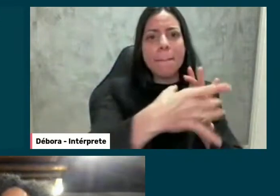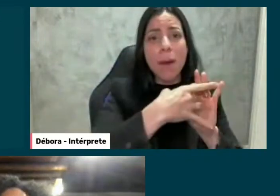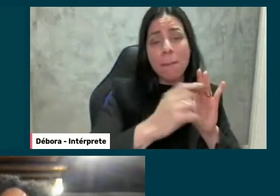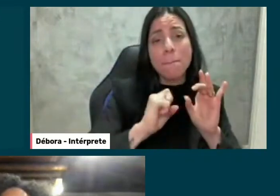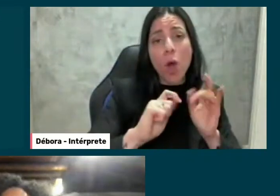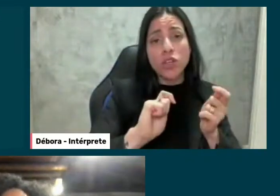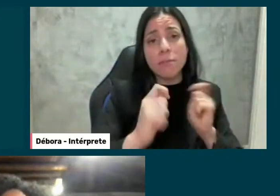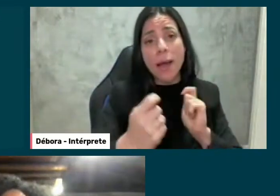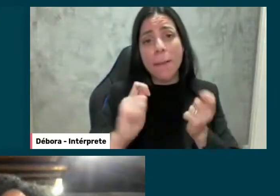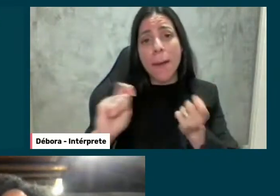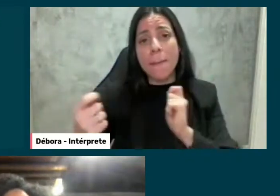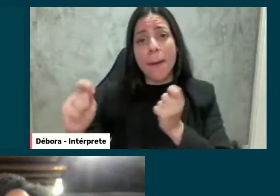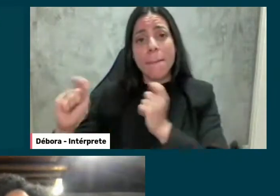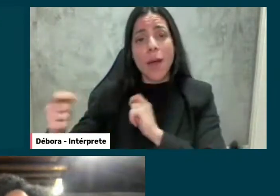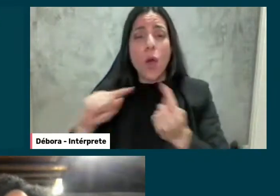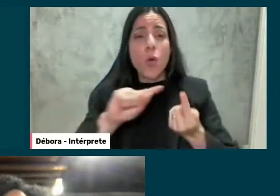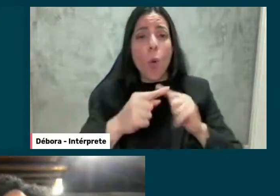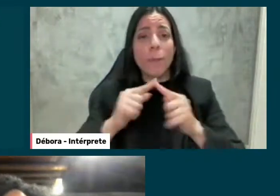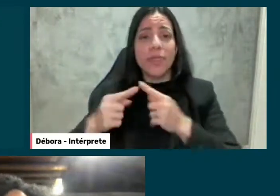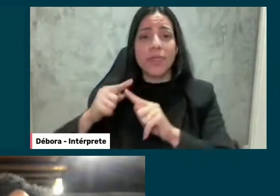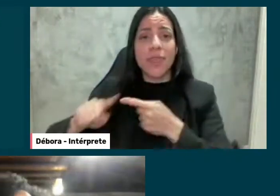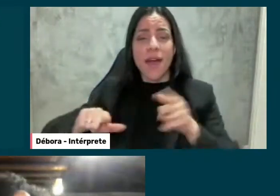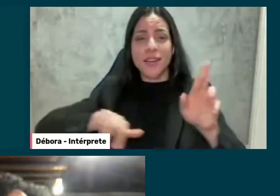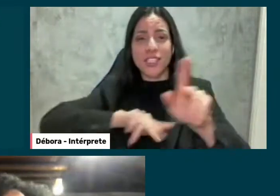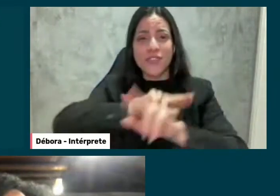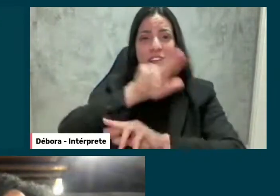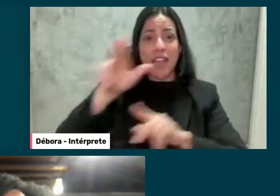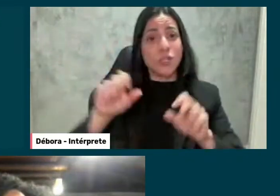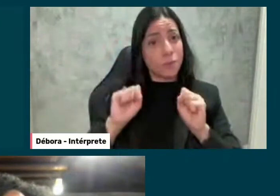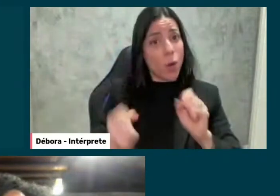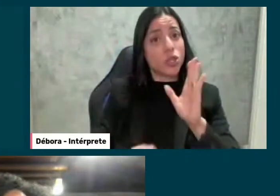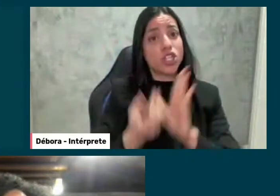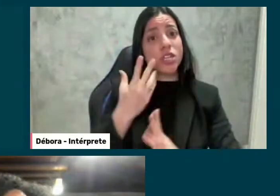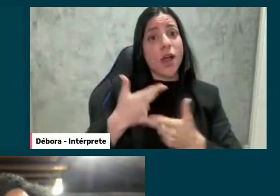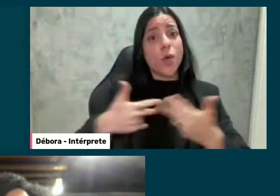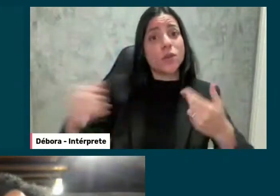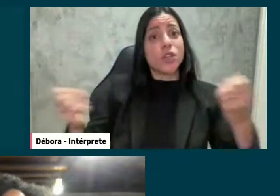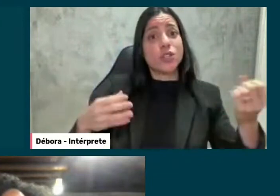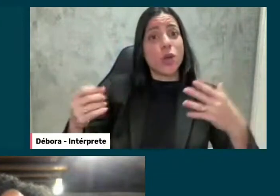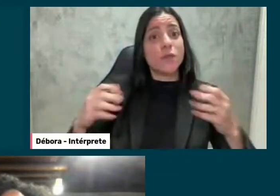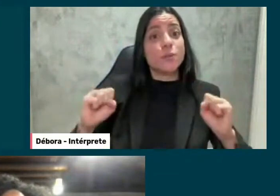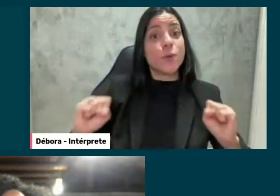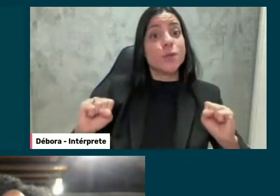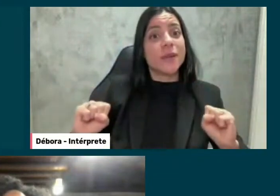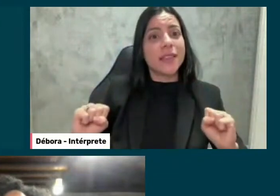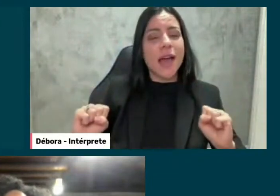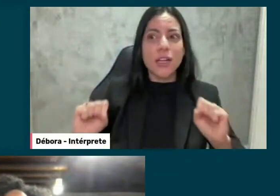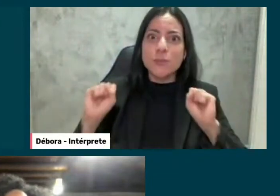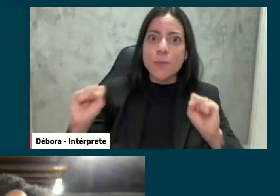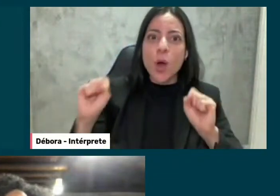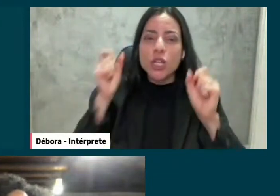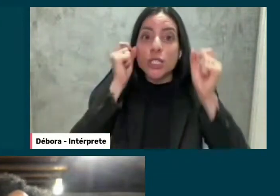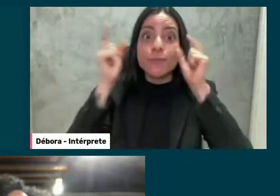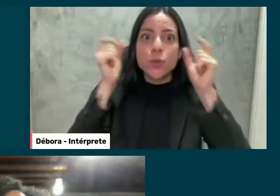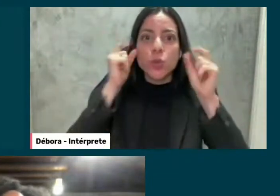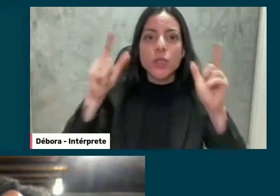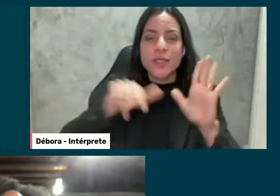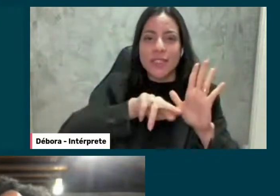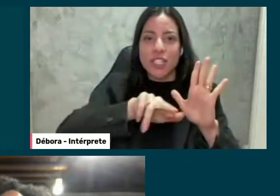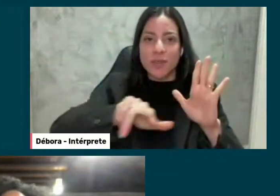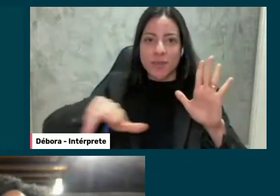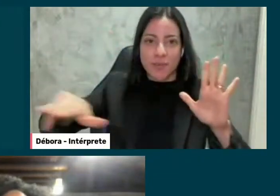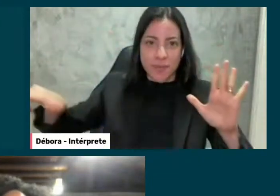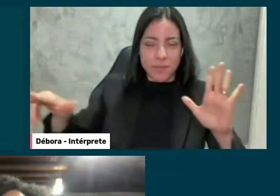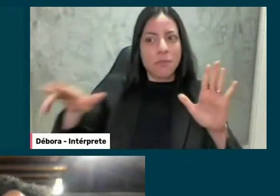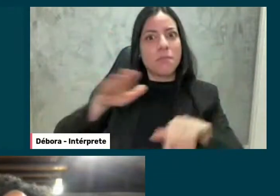é esse tipo de IA que cria coisas novas a partir de diferentes possibilidades de inputs que recebe. Com isso, a gente